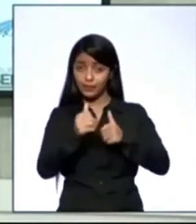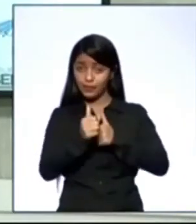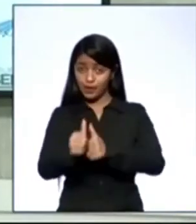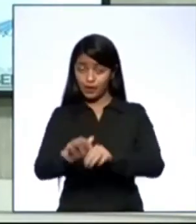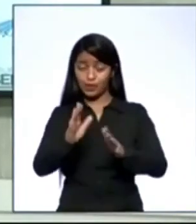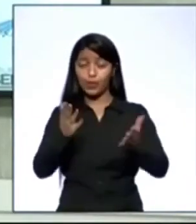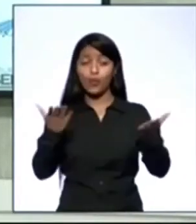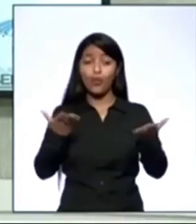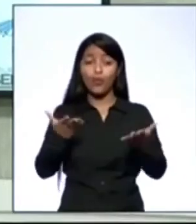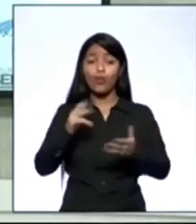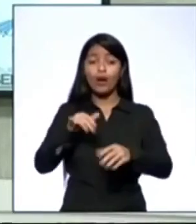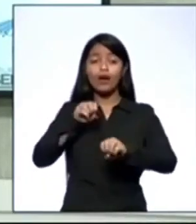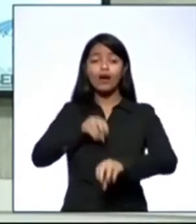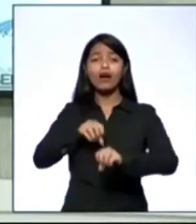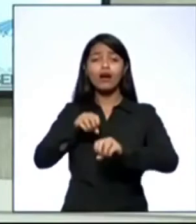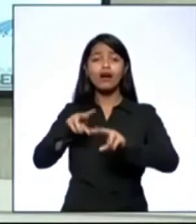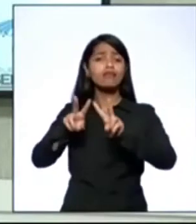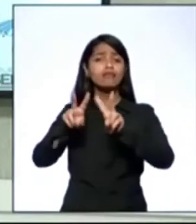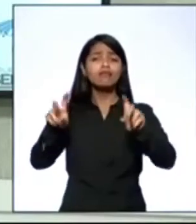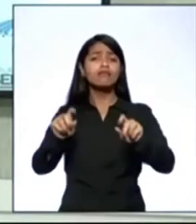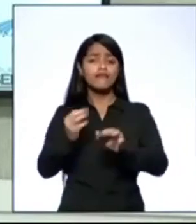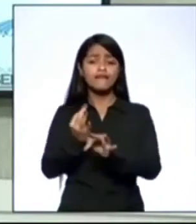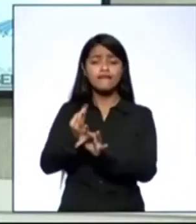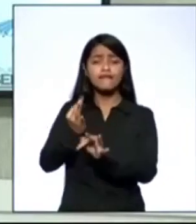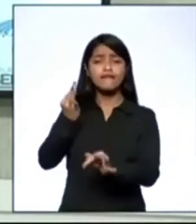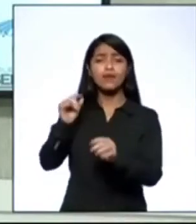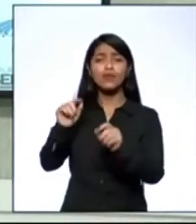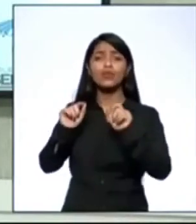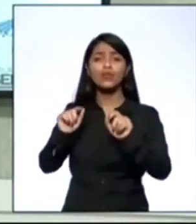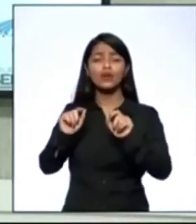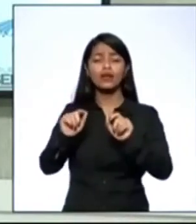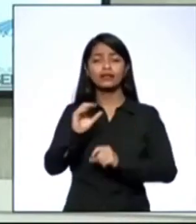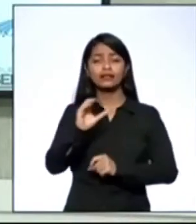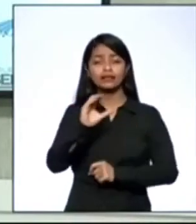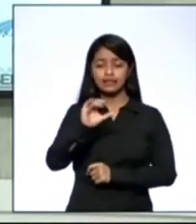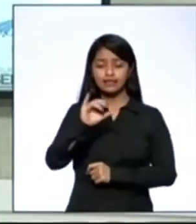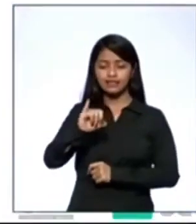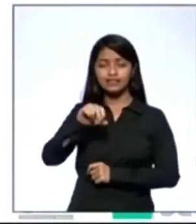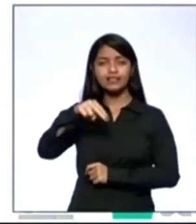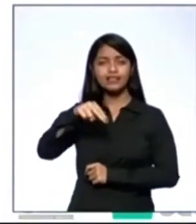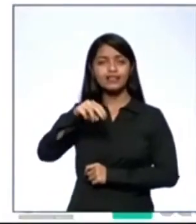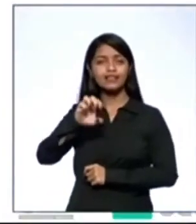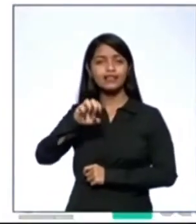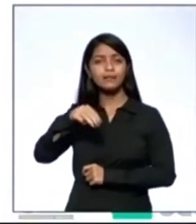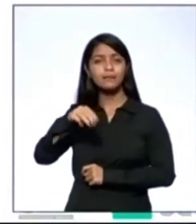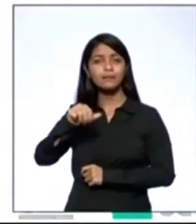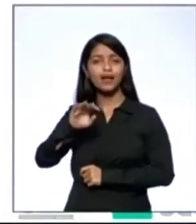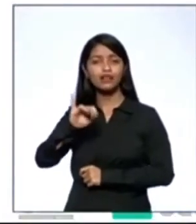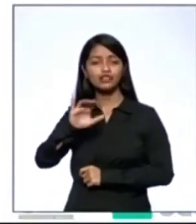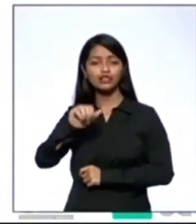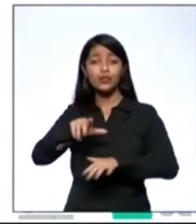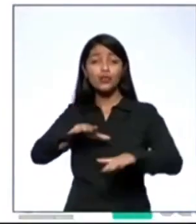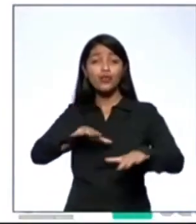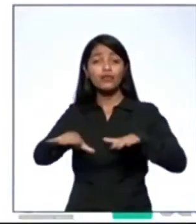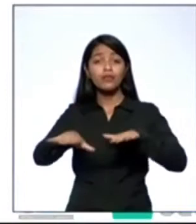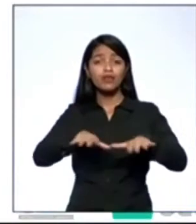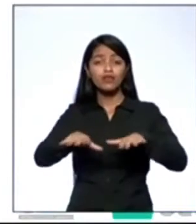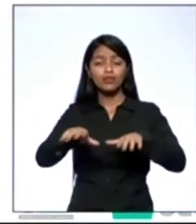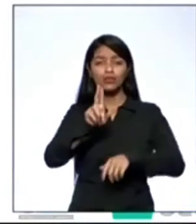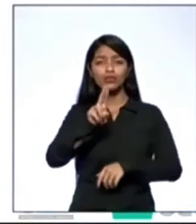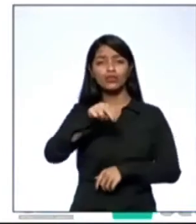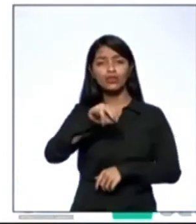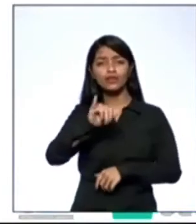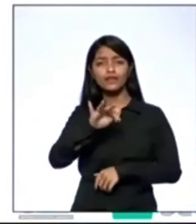aqui nessa aula a física associada à cinemática do movimento uniforme. Muito bem.